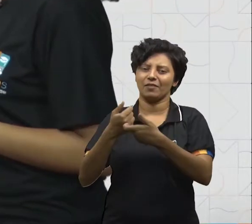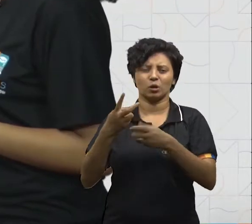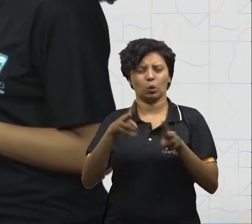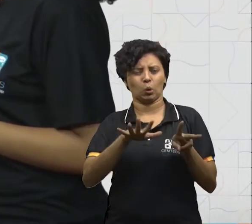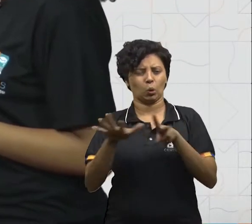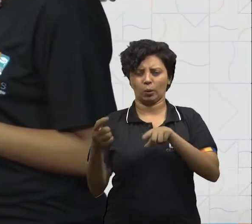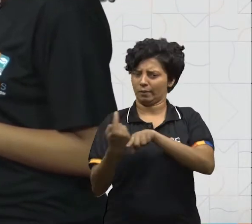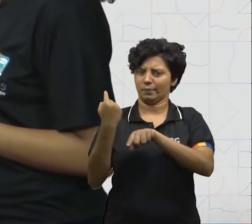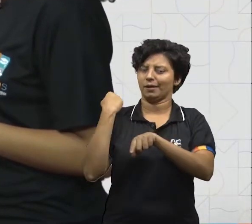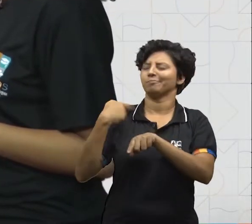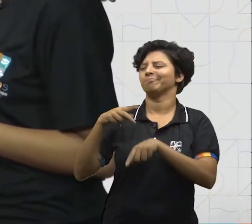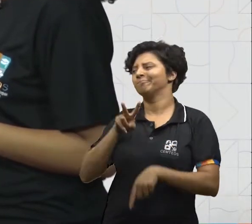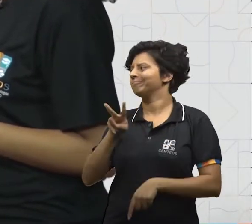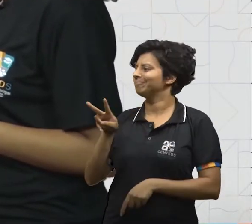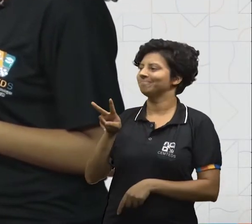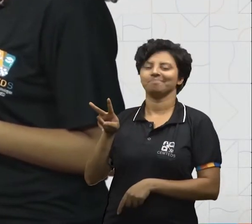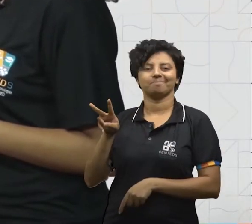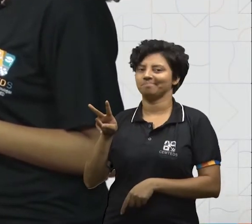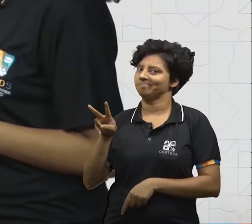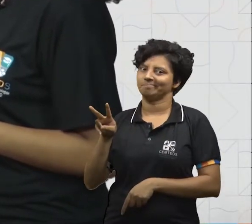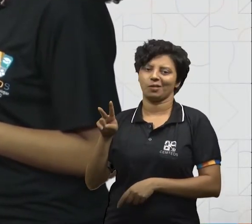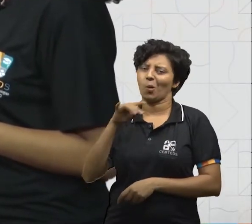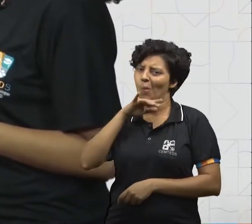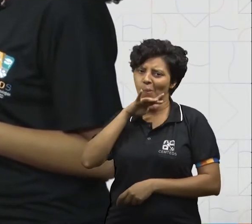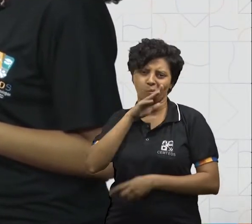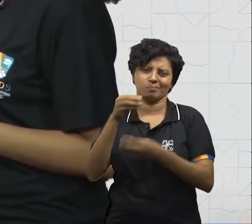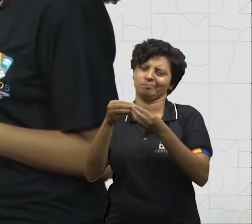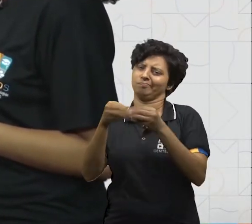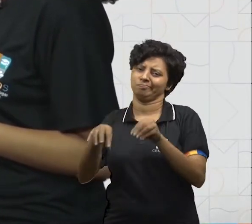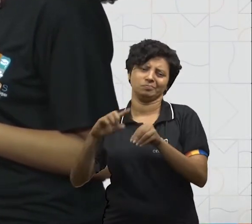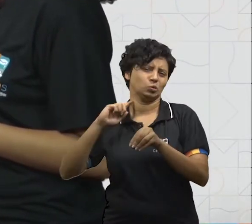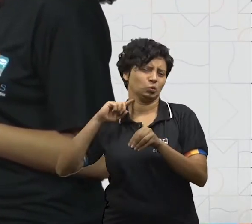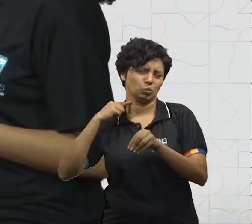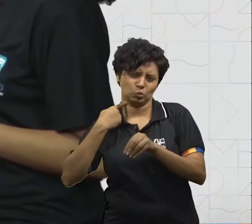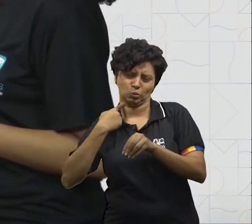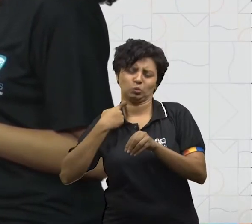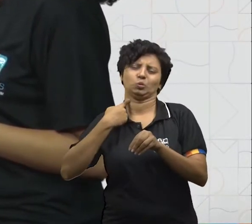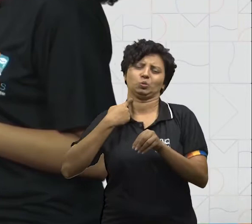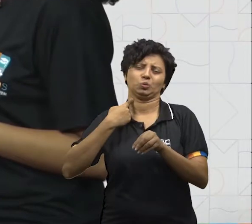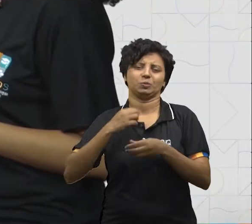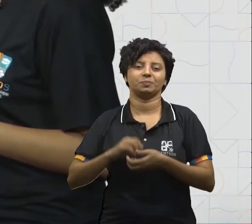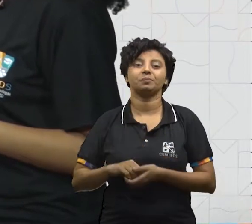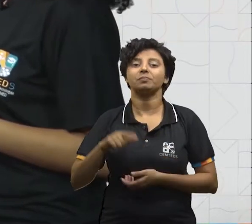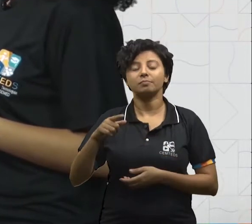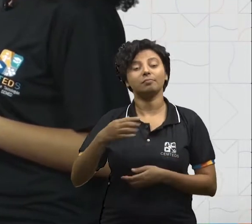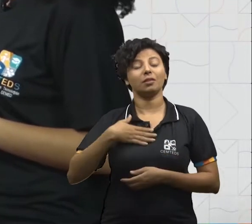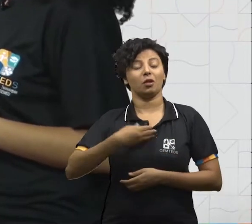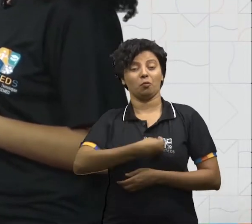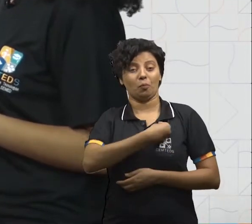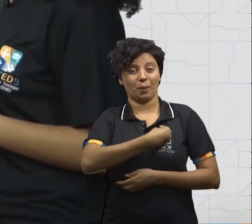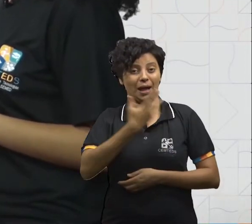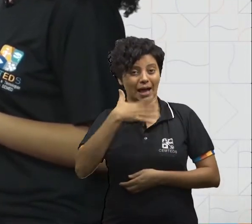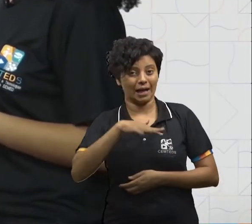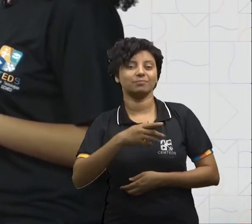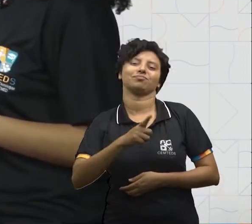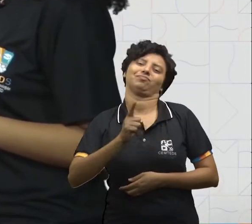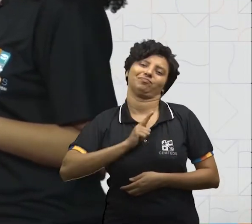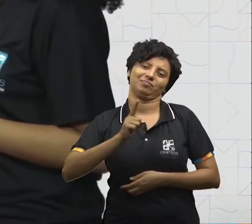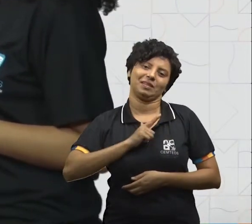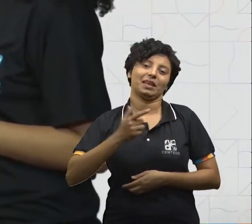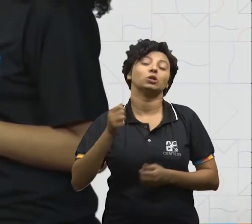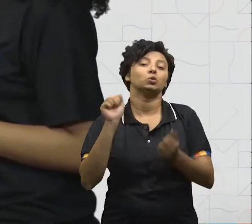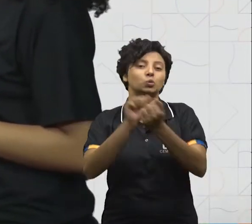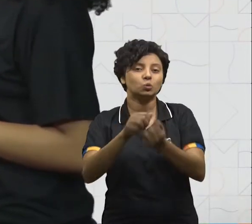umas 2 semanas atrás eu passei ali e eu vi assim, tá tudo tão acabado, tão sujo. E são coisas da minha infância, que eu ia com os